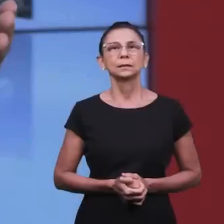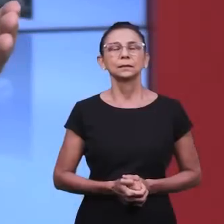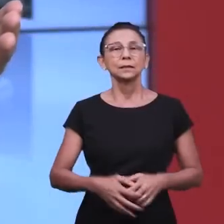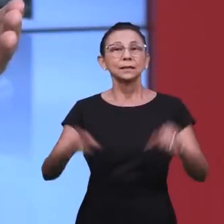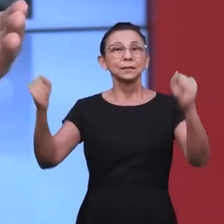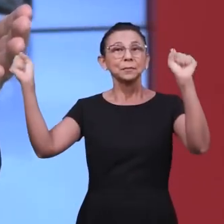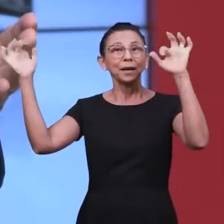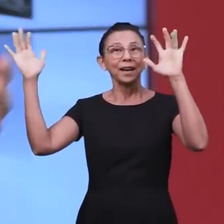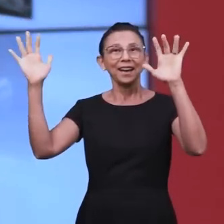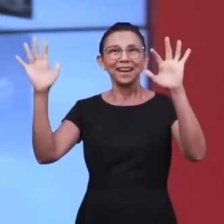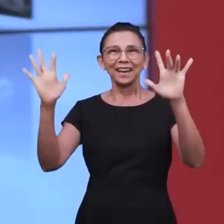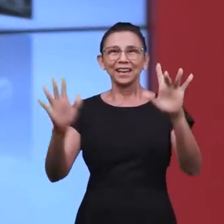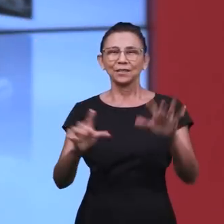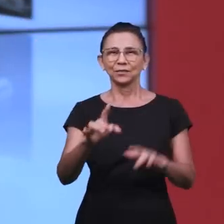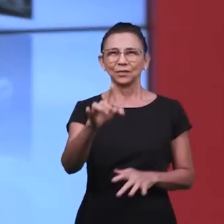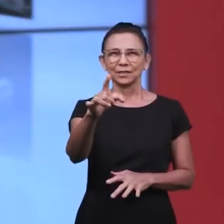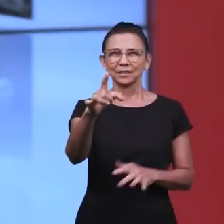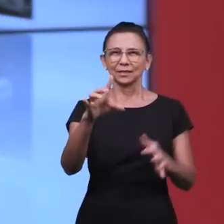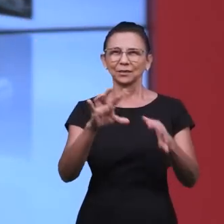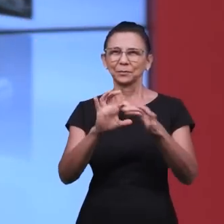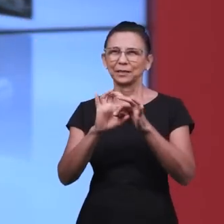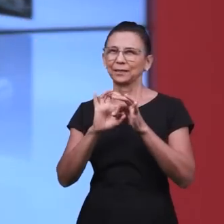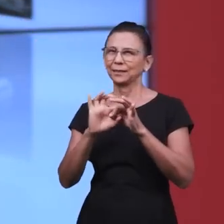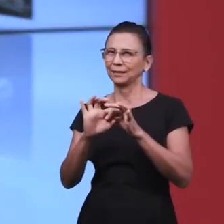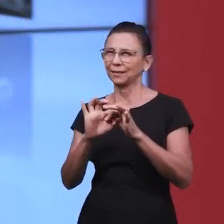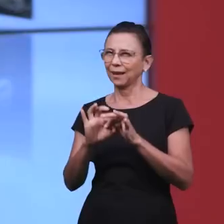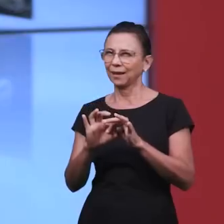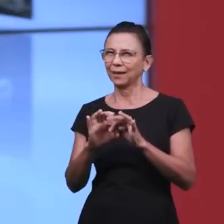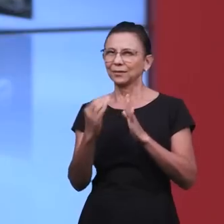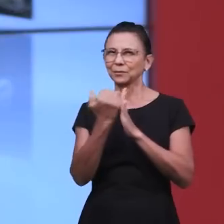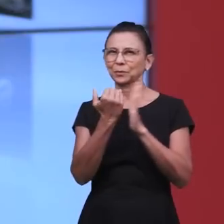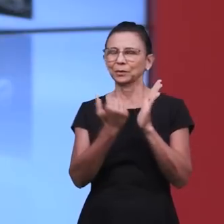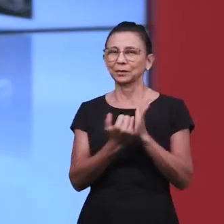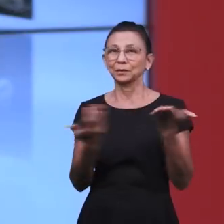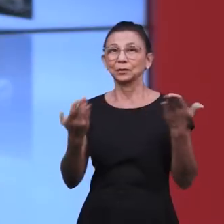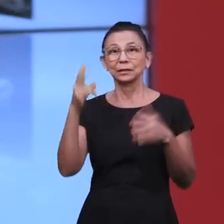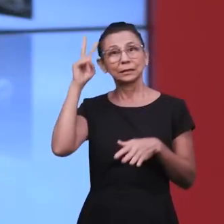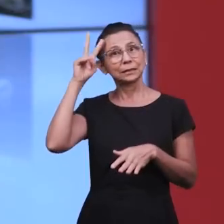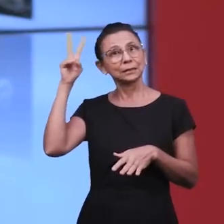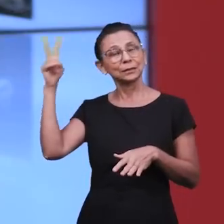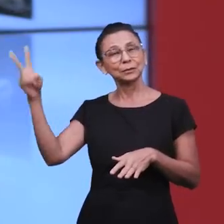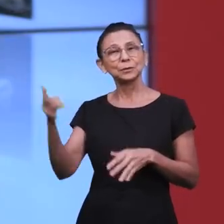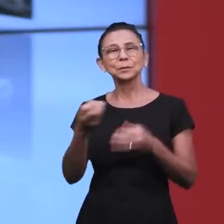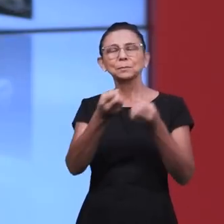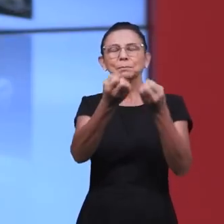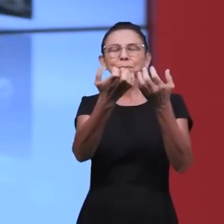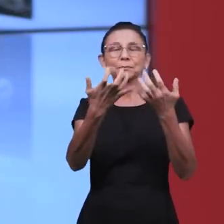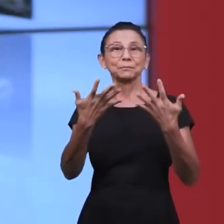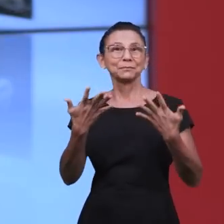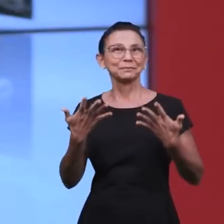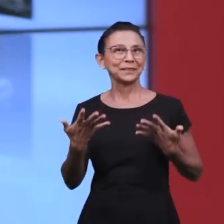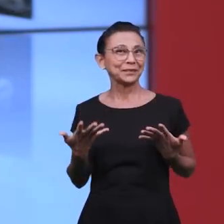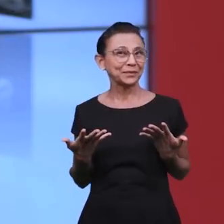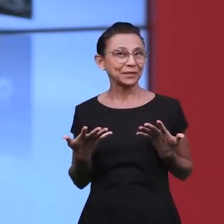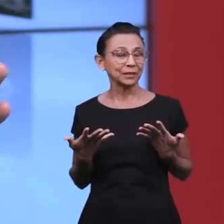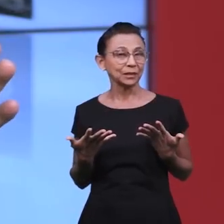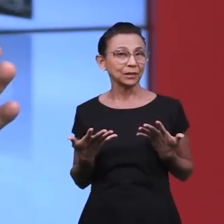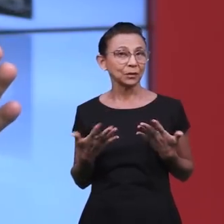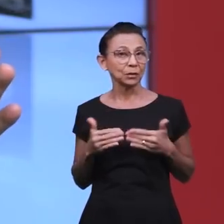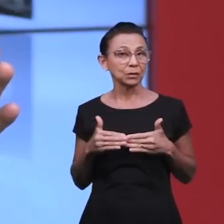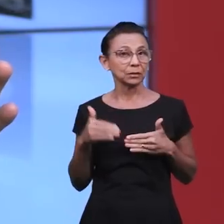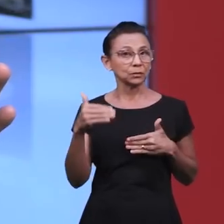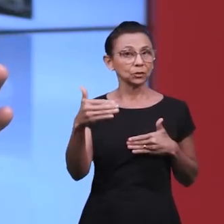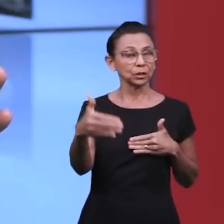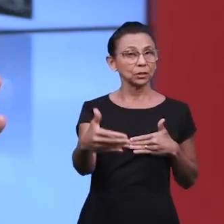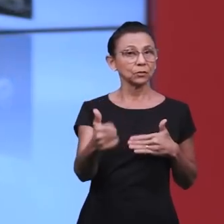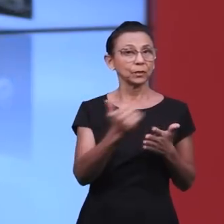Que bênção é ter você aqui com a gente. Hoje é segunda-feira. Seja muito bem-vindo. E a partir de agora